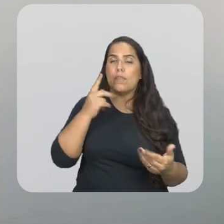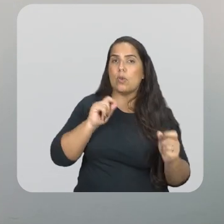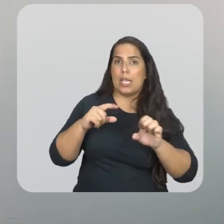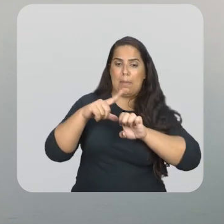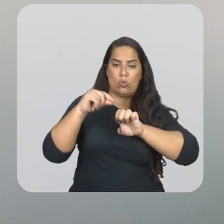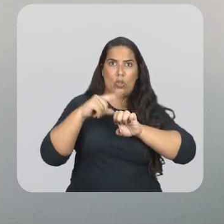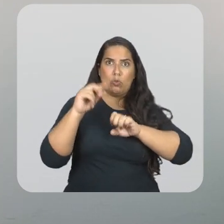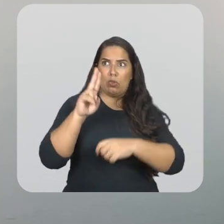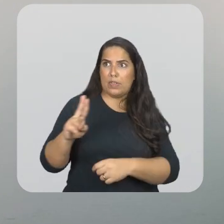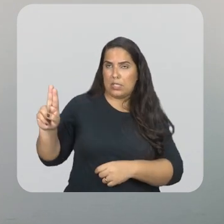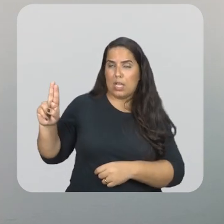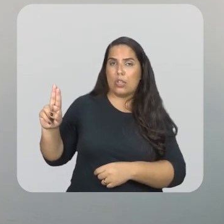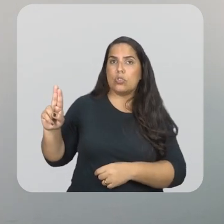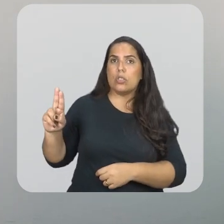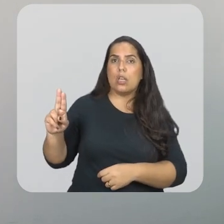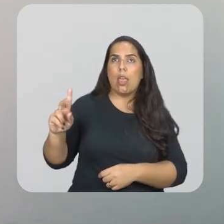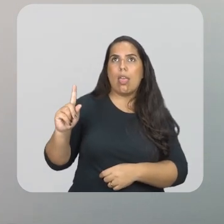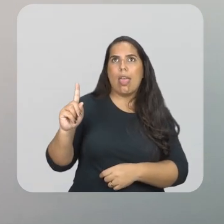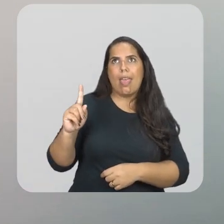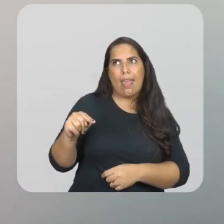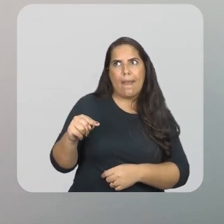costumo falar que o empreendedorismo na universidade